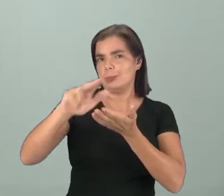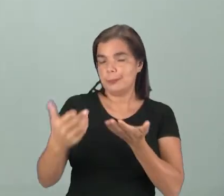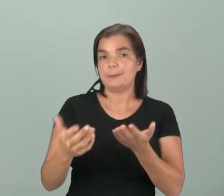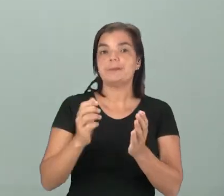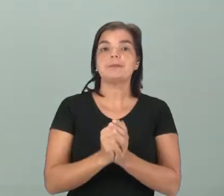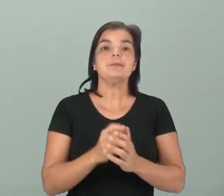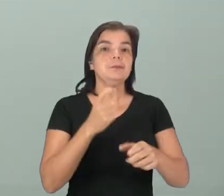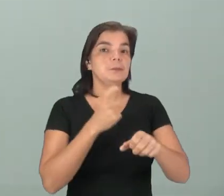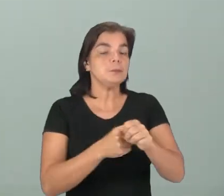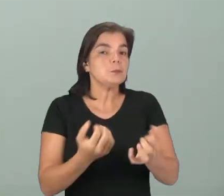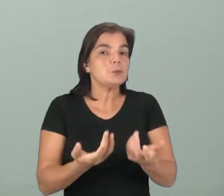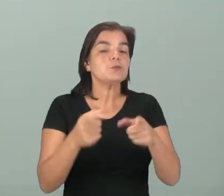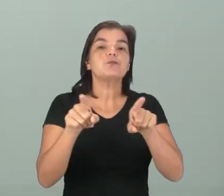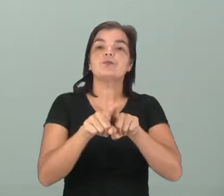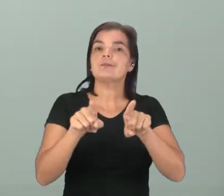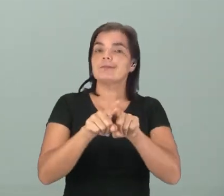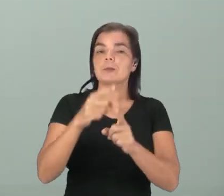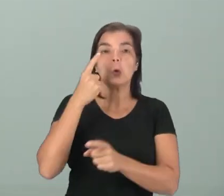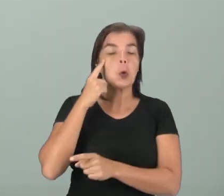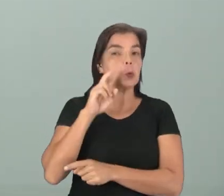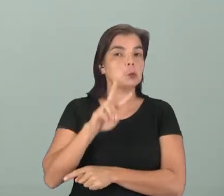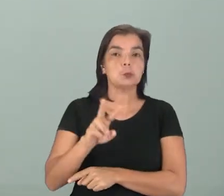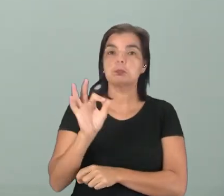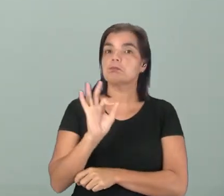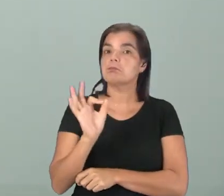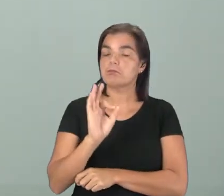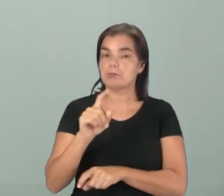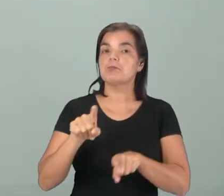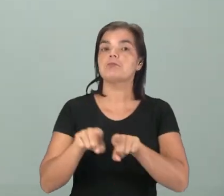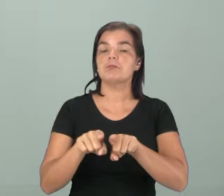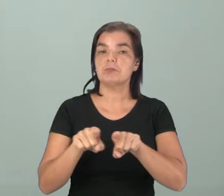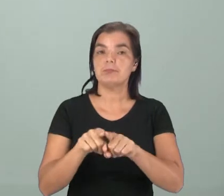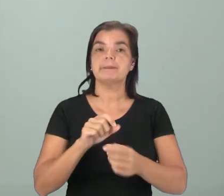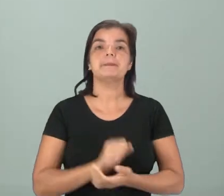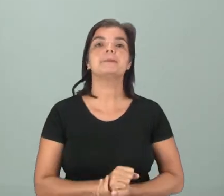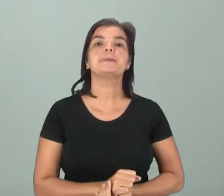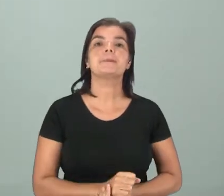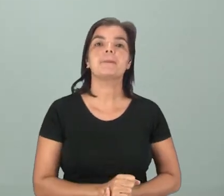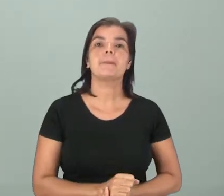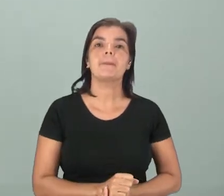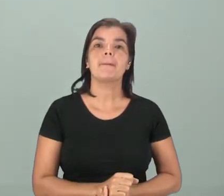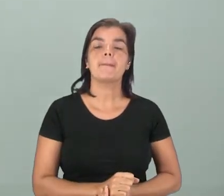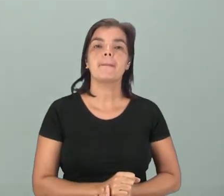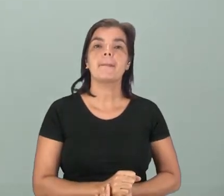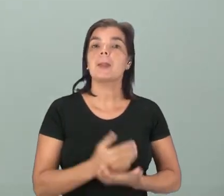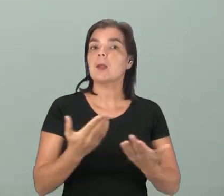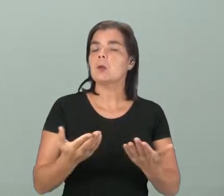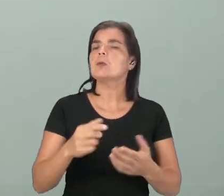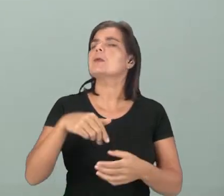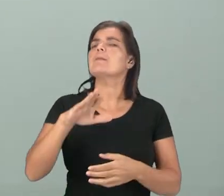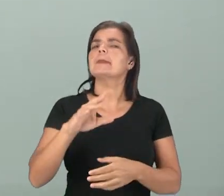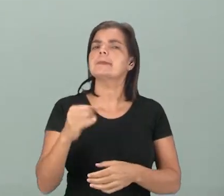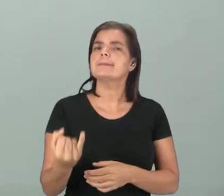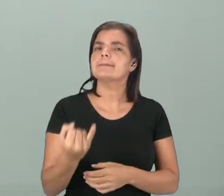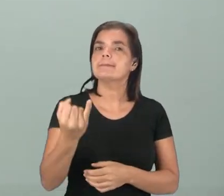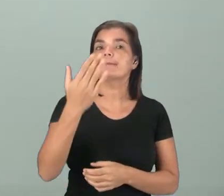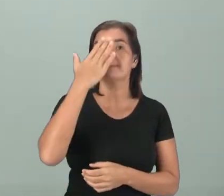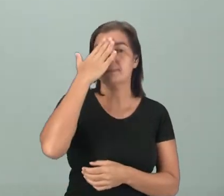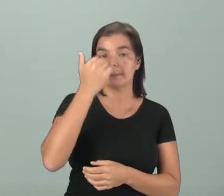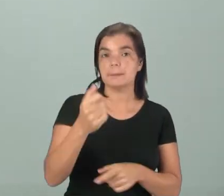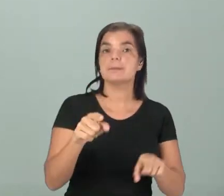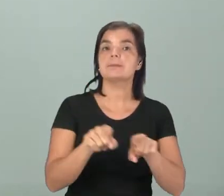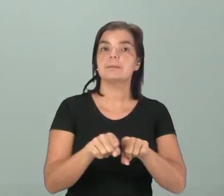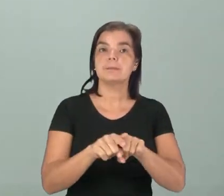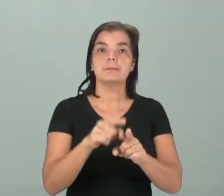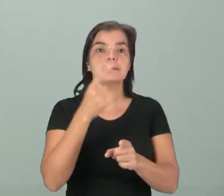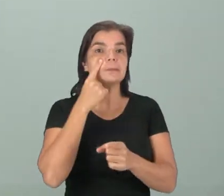E o gasoso também nem sempre eu consigo ver, de tão agitada que são essas moléculas. E aí, o que mais que é importante a gente saber? A gente